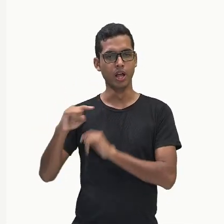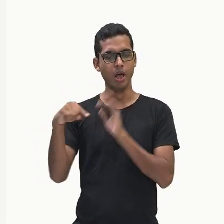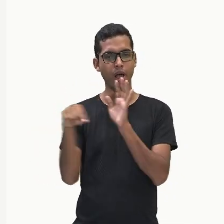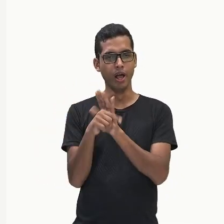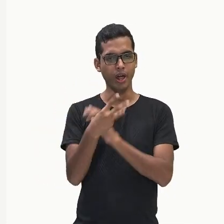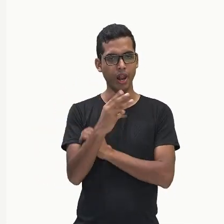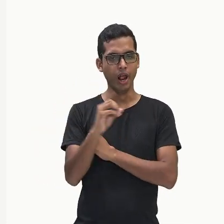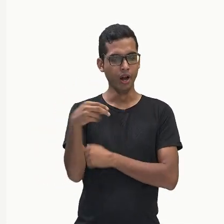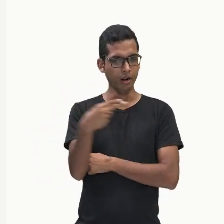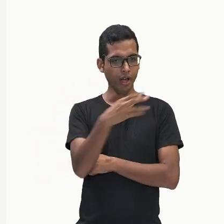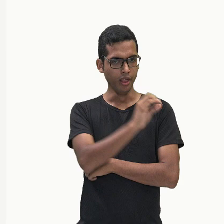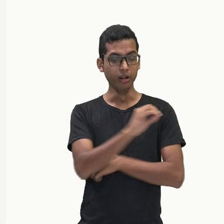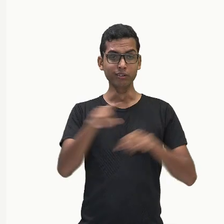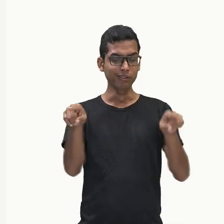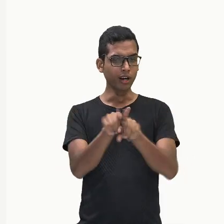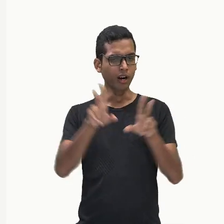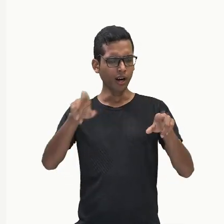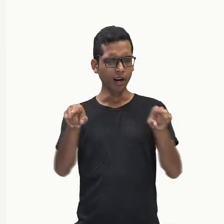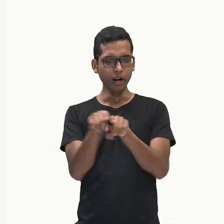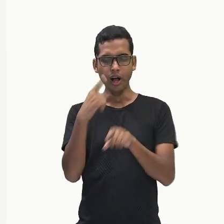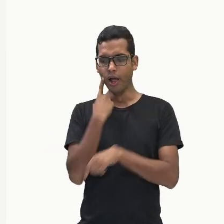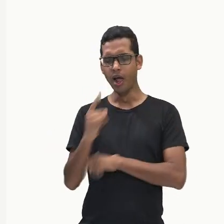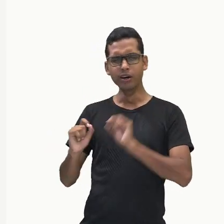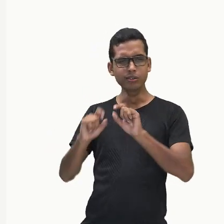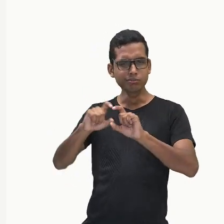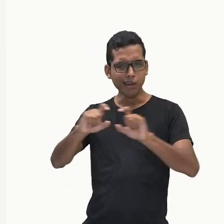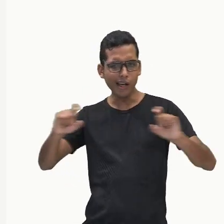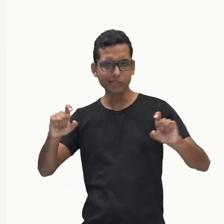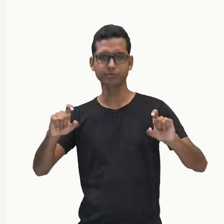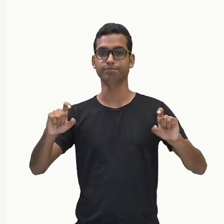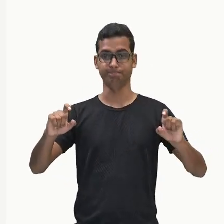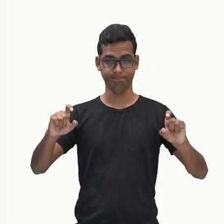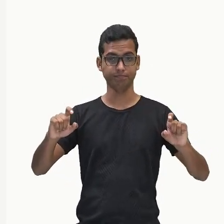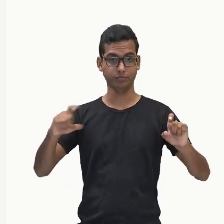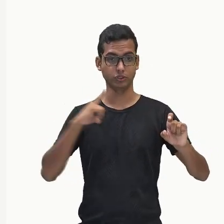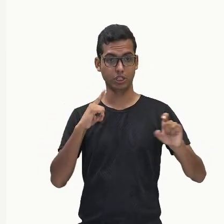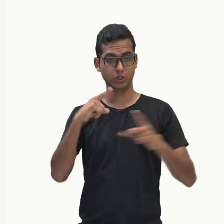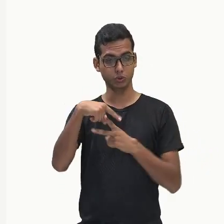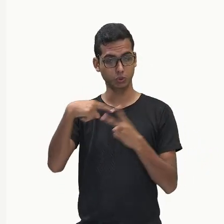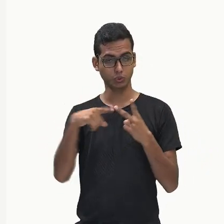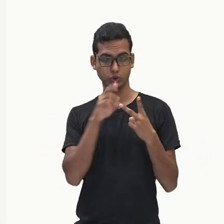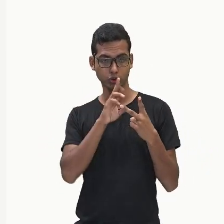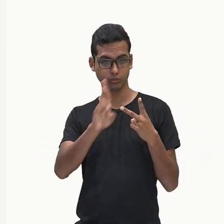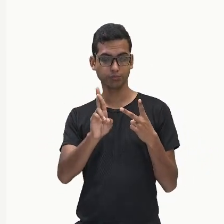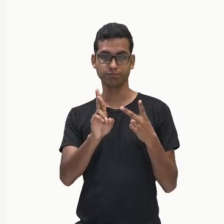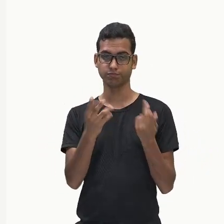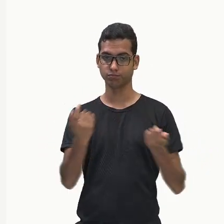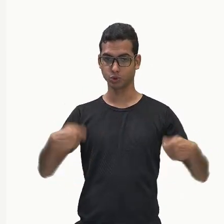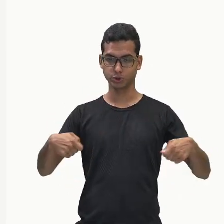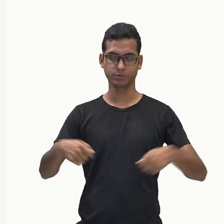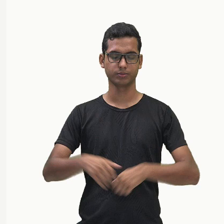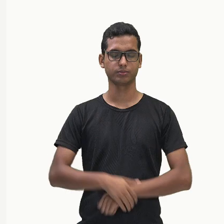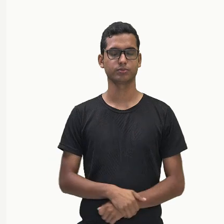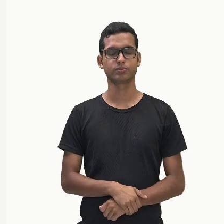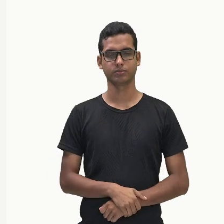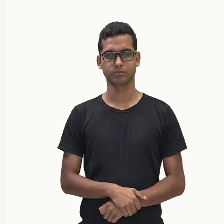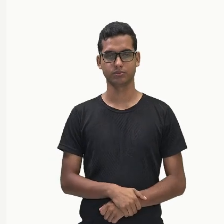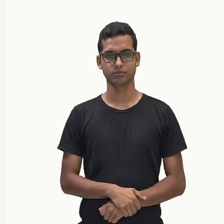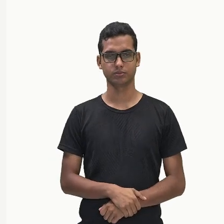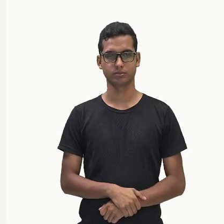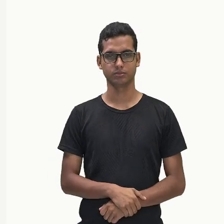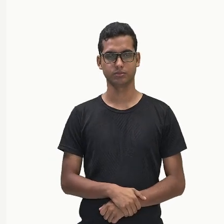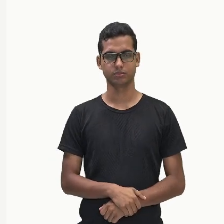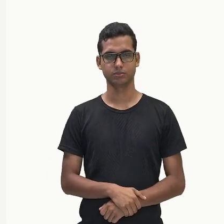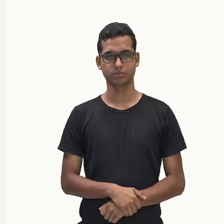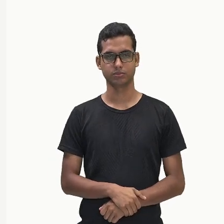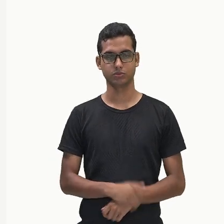2, vão existir aí no máximo duas soluções, né? Pode existir aí uma solução